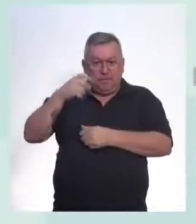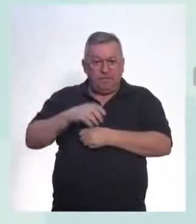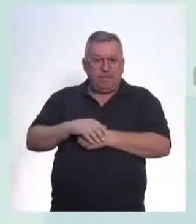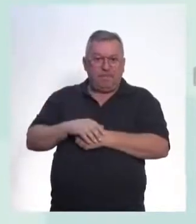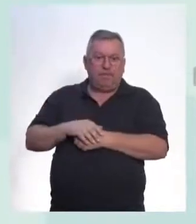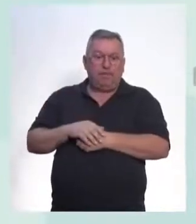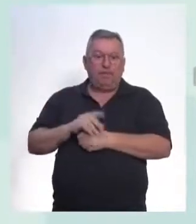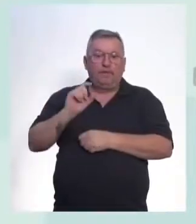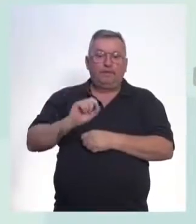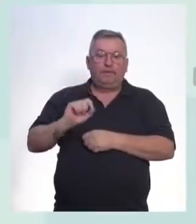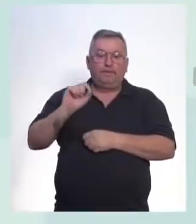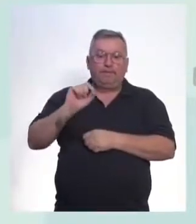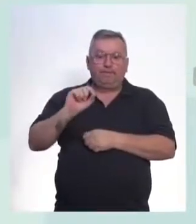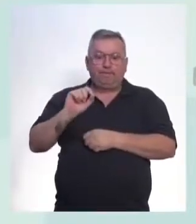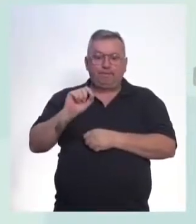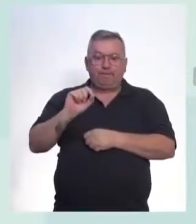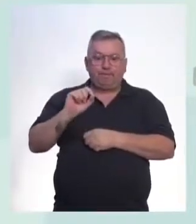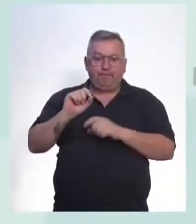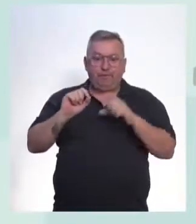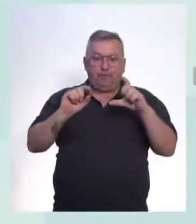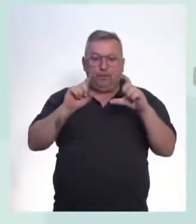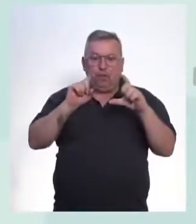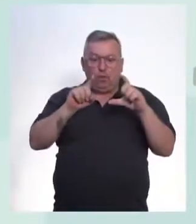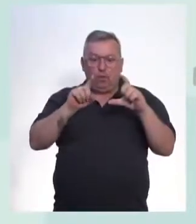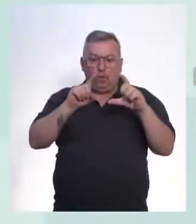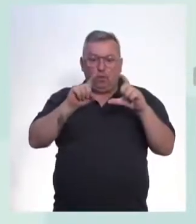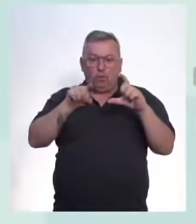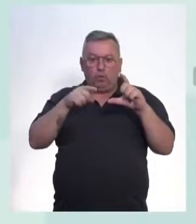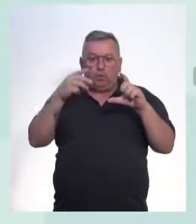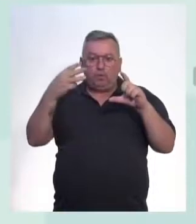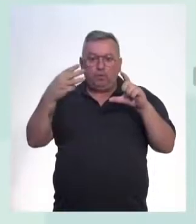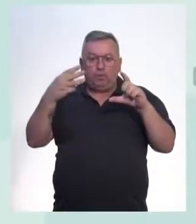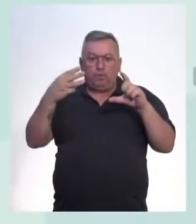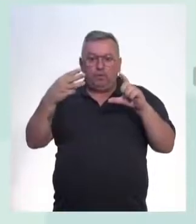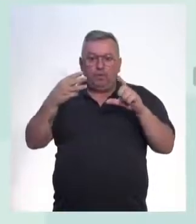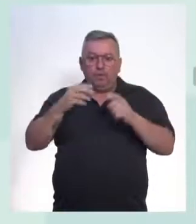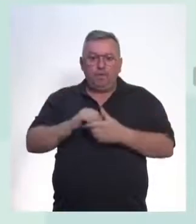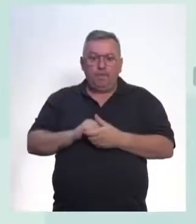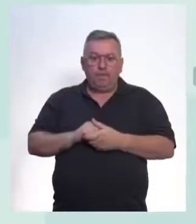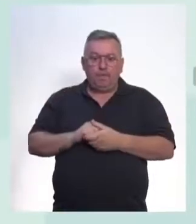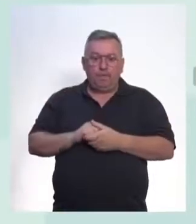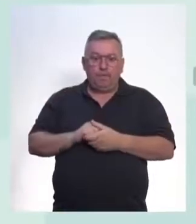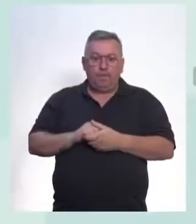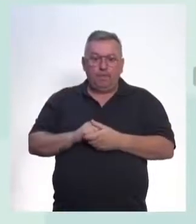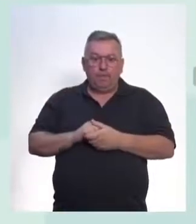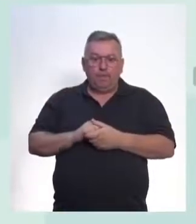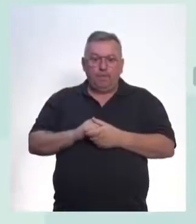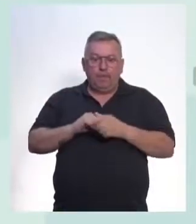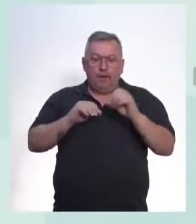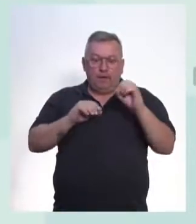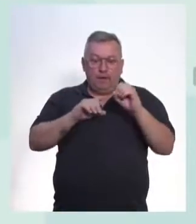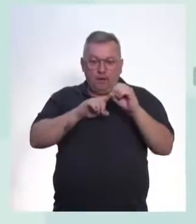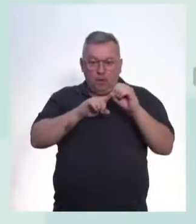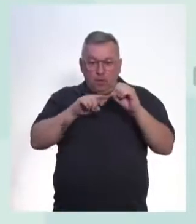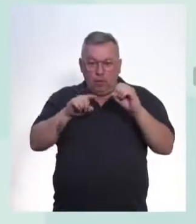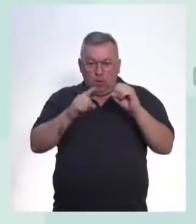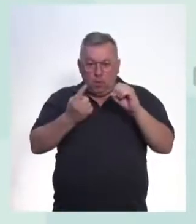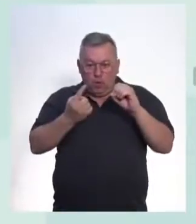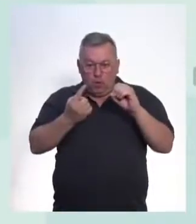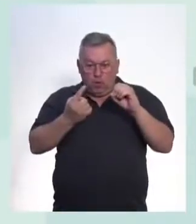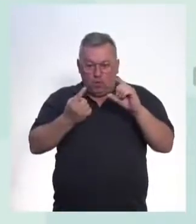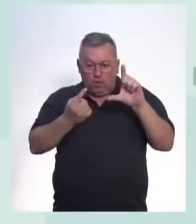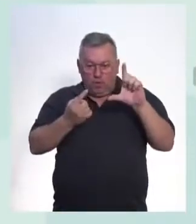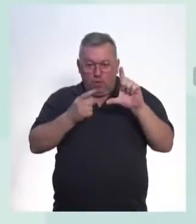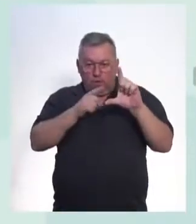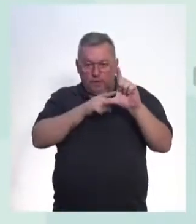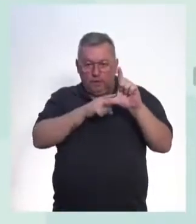o que eu fiz? A partir da origem, andei uma casa para a direita, correto? Certo.